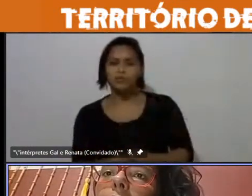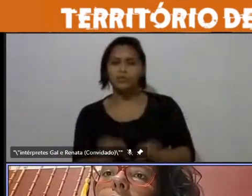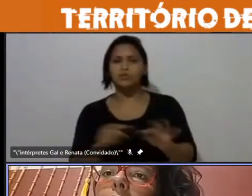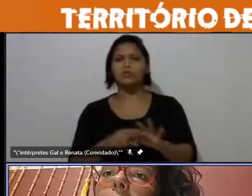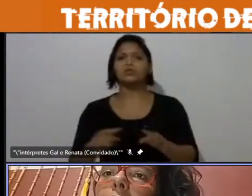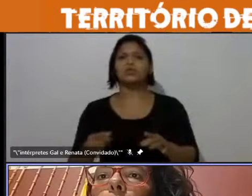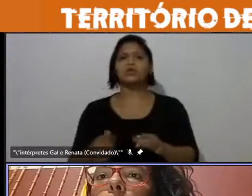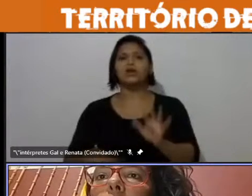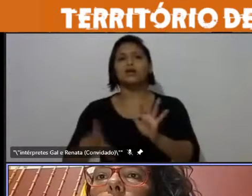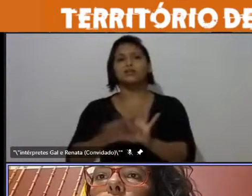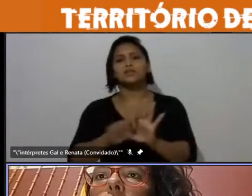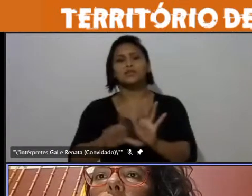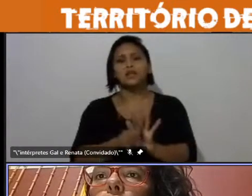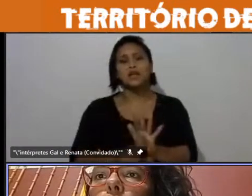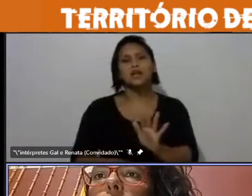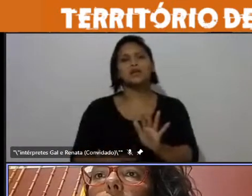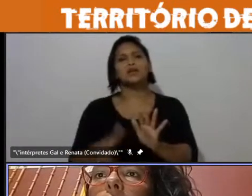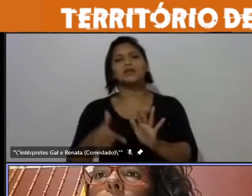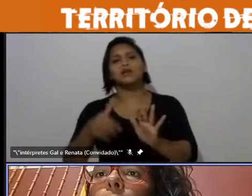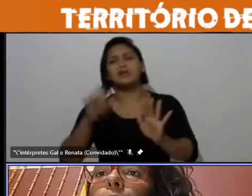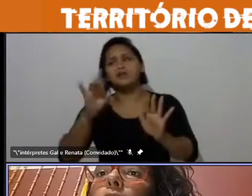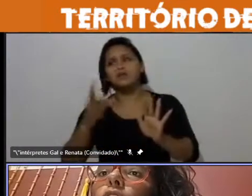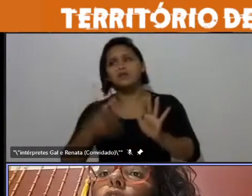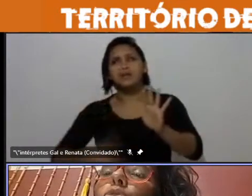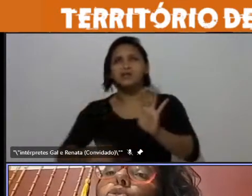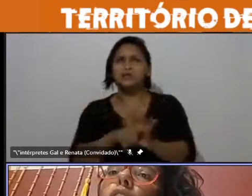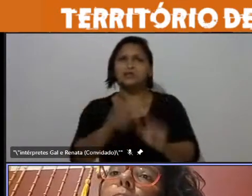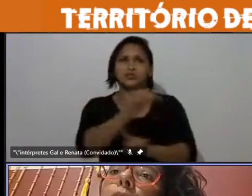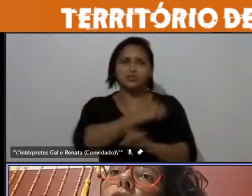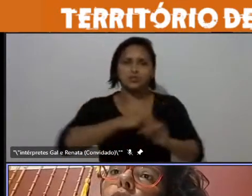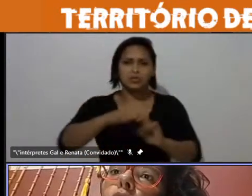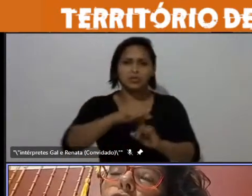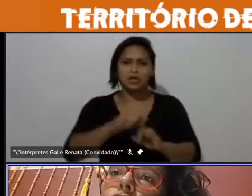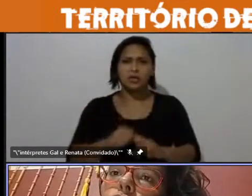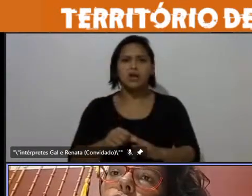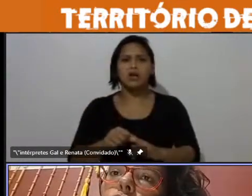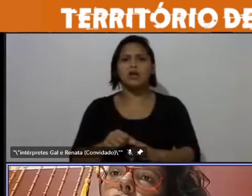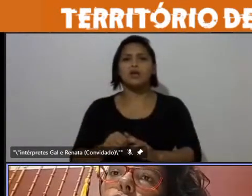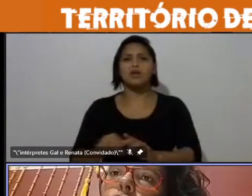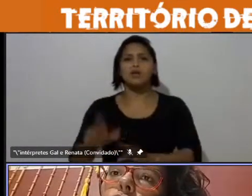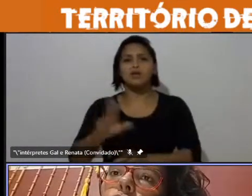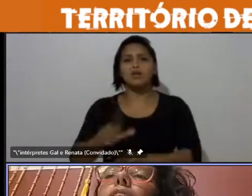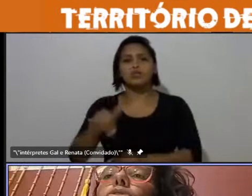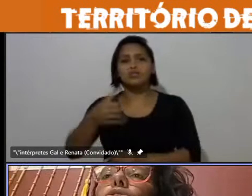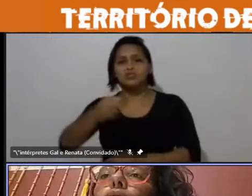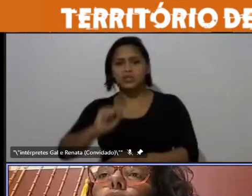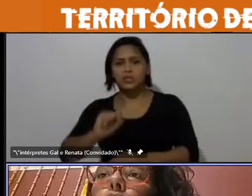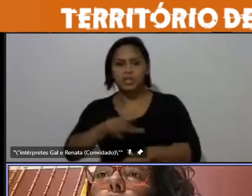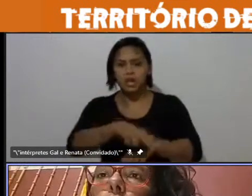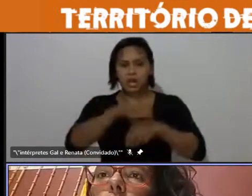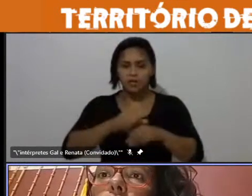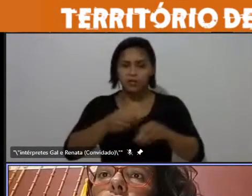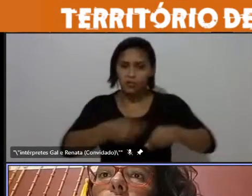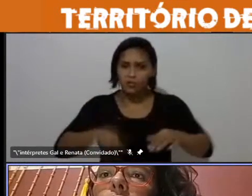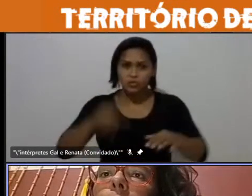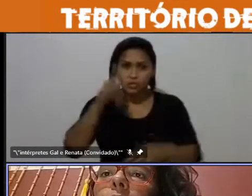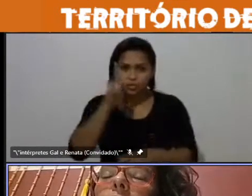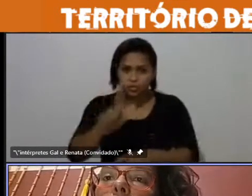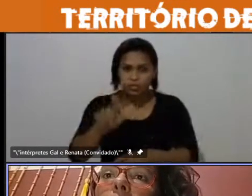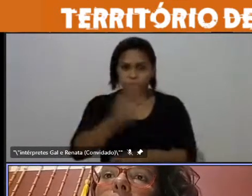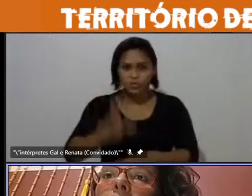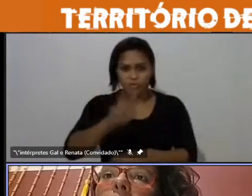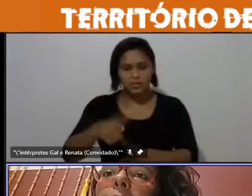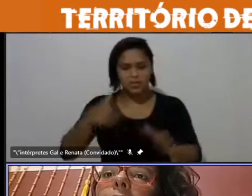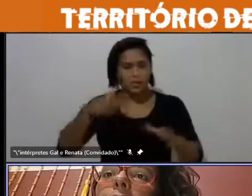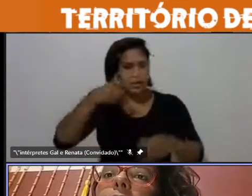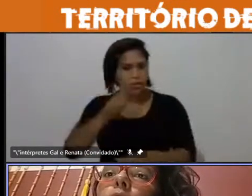as EIS, as Zonas Especiais de Interesse Social, uso capião coletivo, a concessão de uso